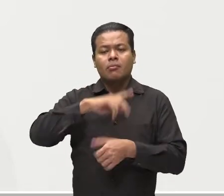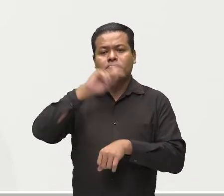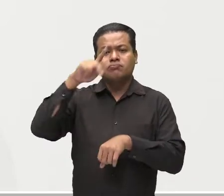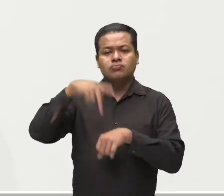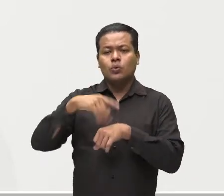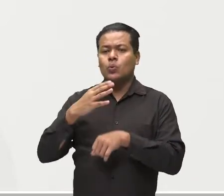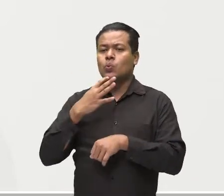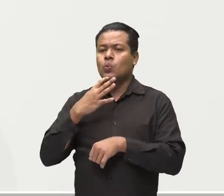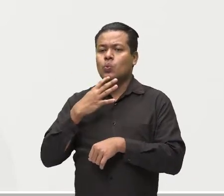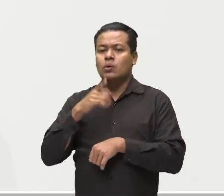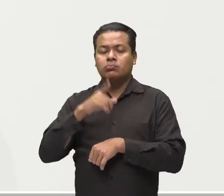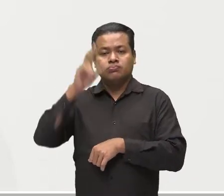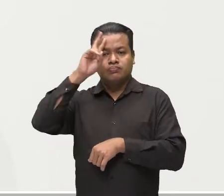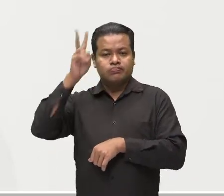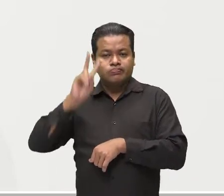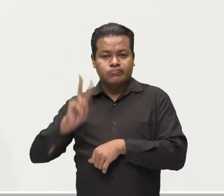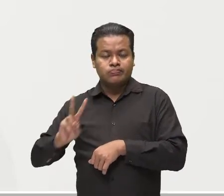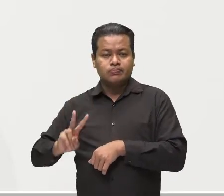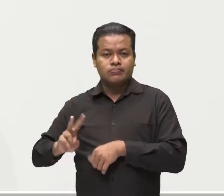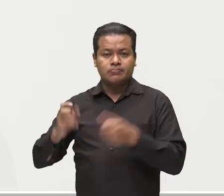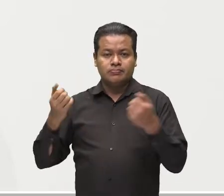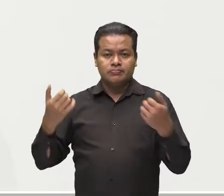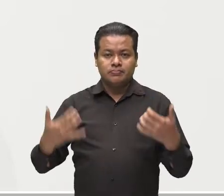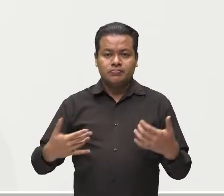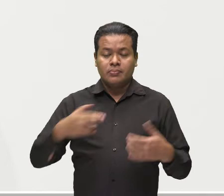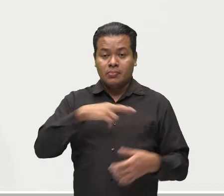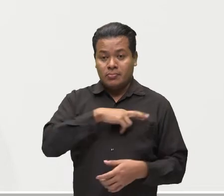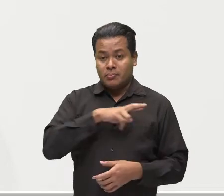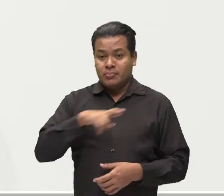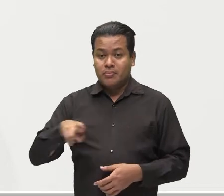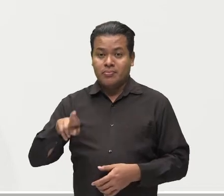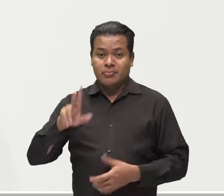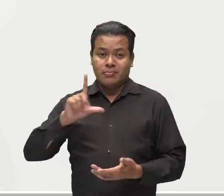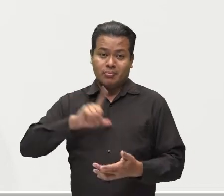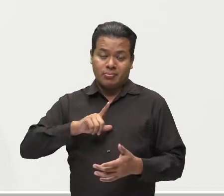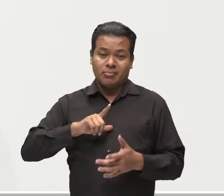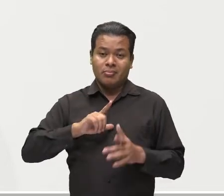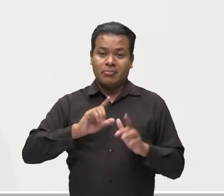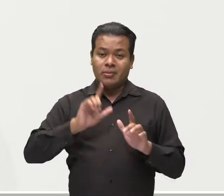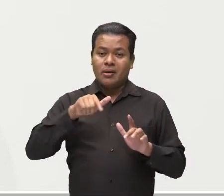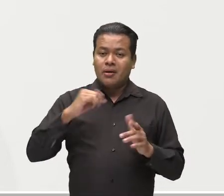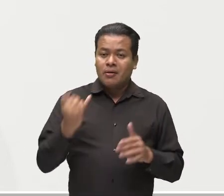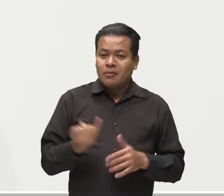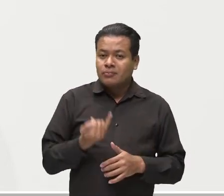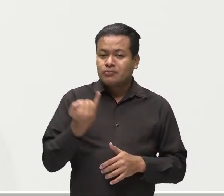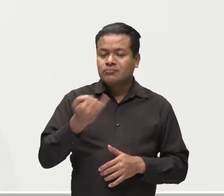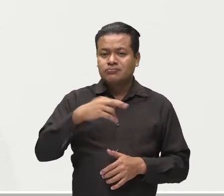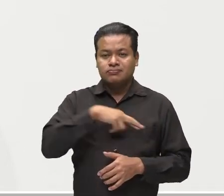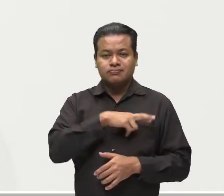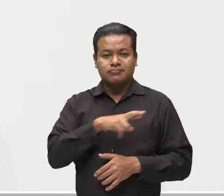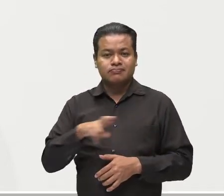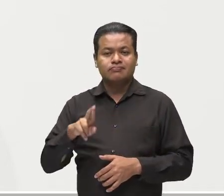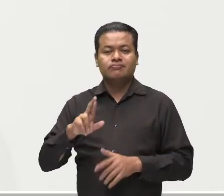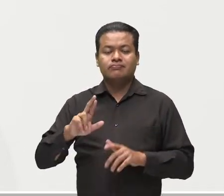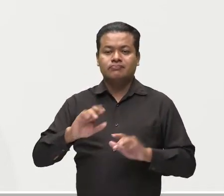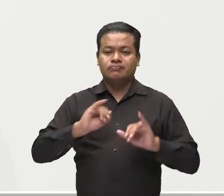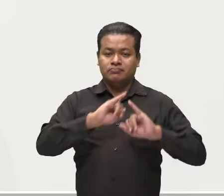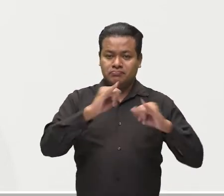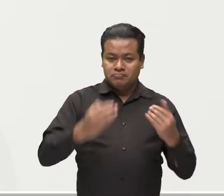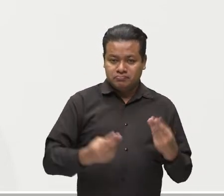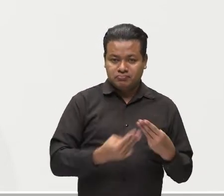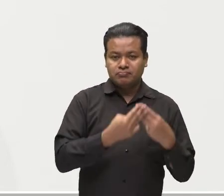né? Que, historicamente falando, para quem tem essas crenças, né? Jerusalém é uma cidade muito importante para as religiões, tanto judaica,